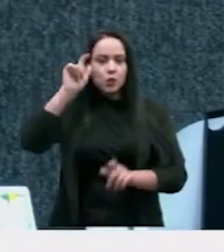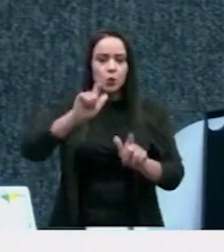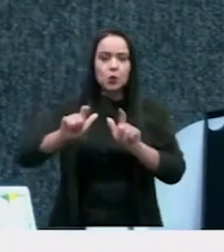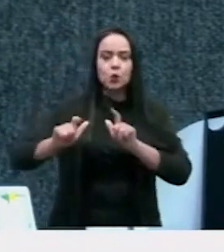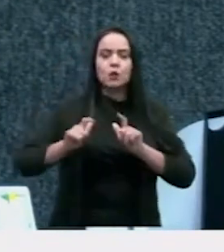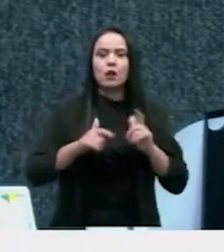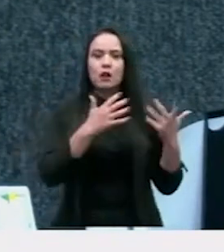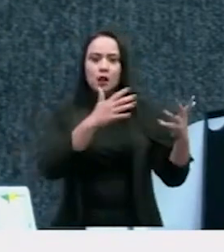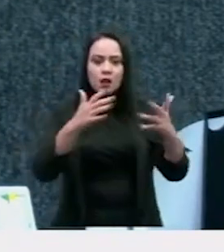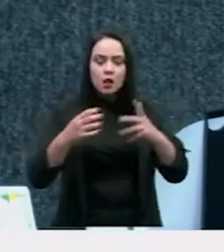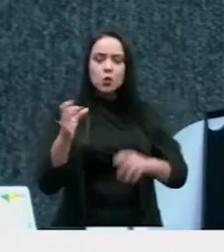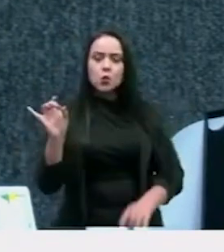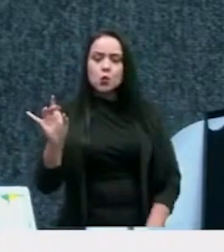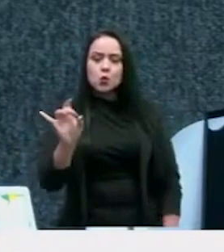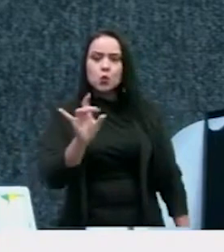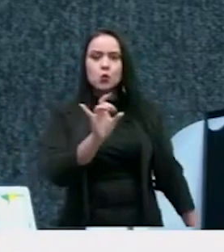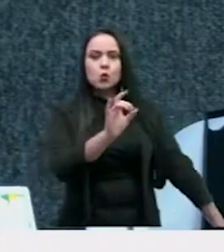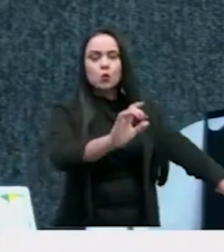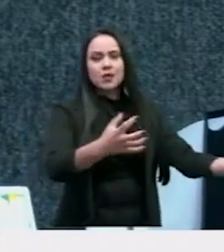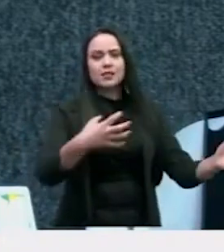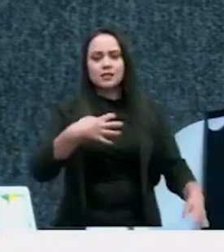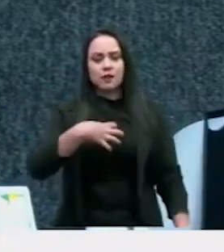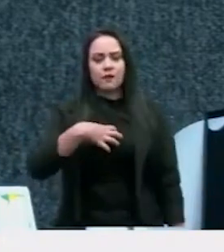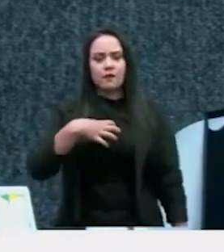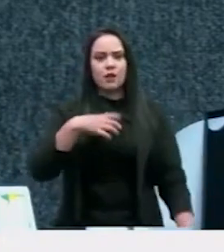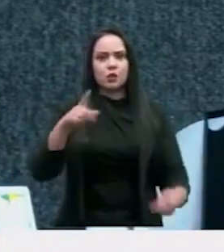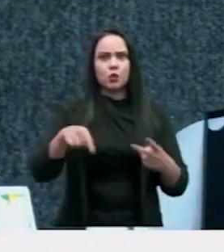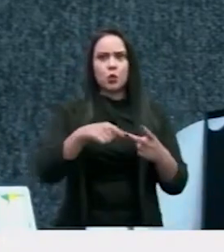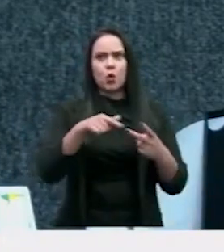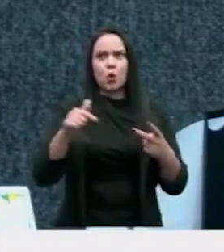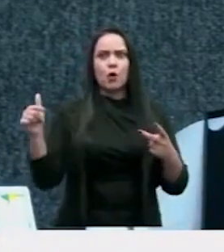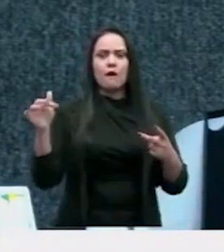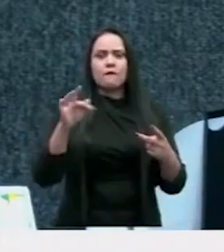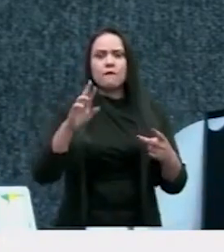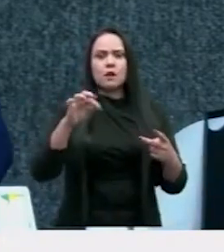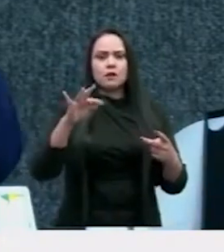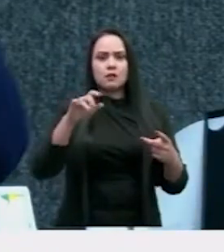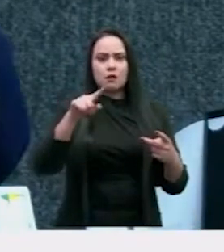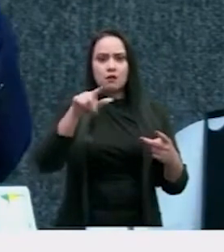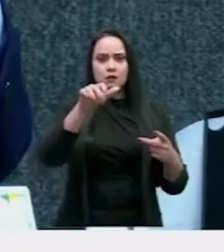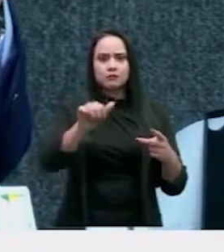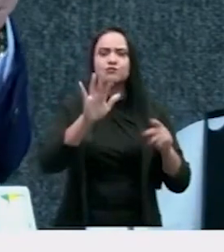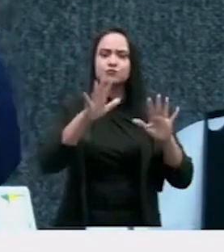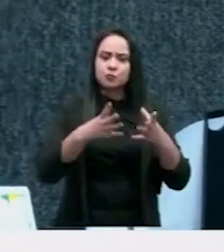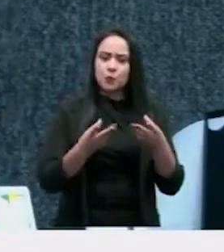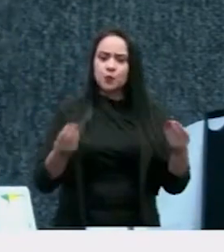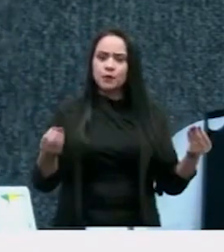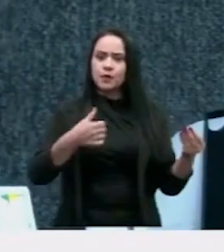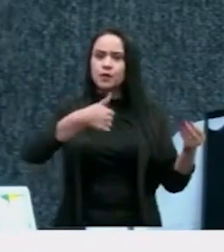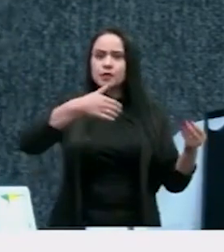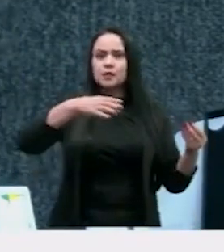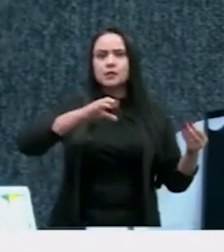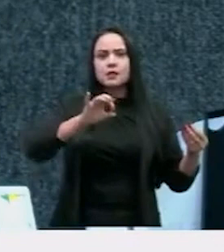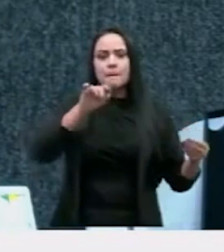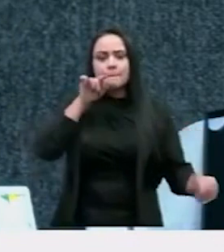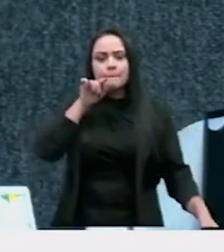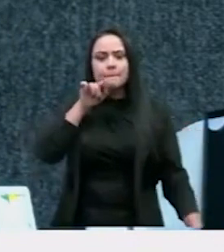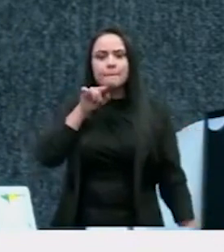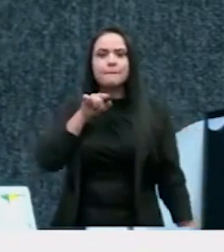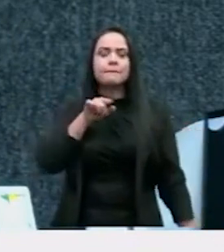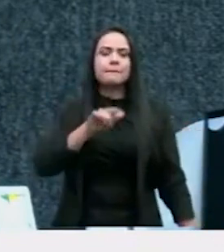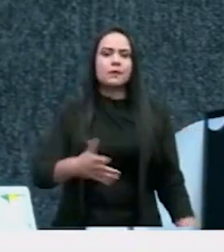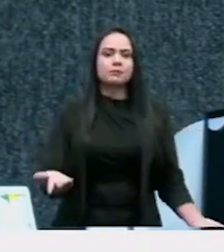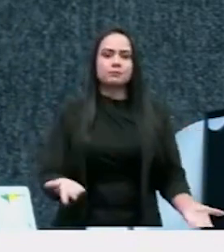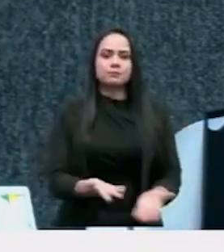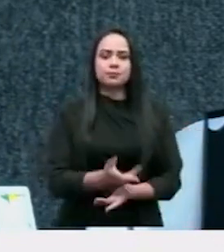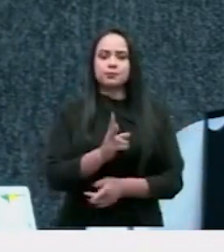uma a uma já celebramos com a prefeitura de Salvador e de Fortaleza e também já extinguimos cerca de 100.000 execuções fiscais